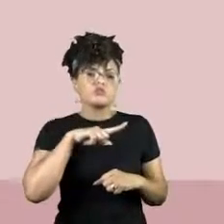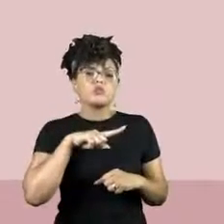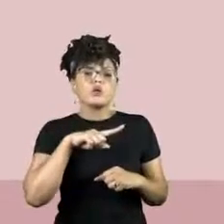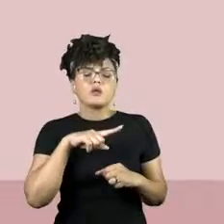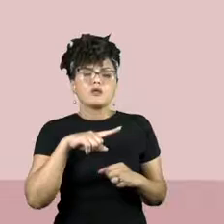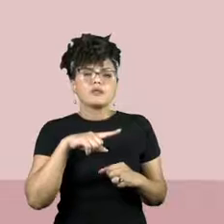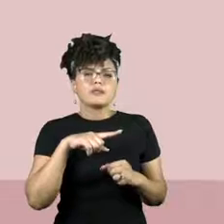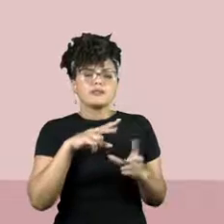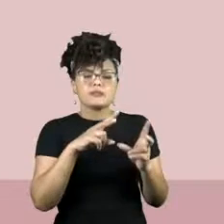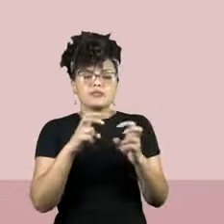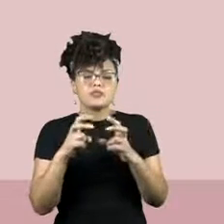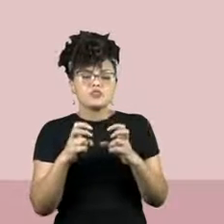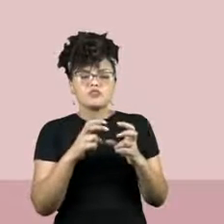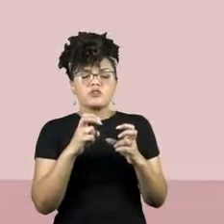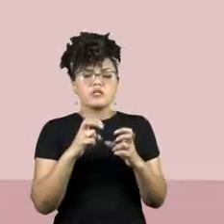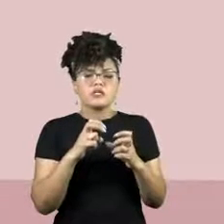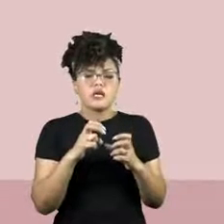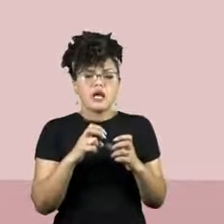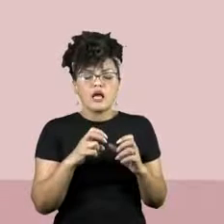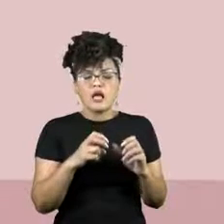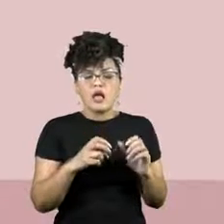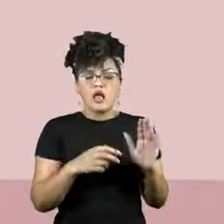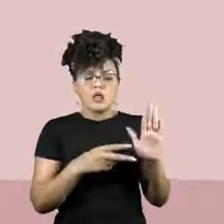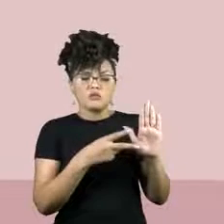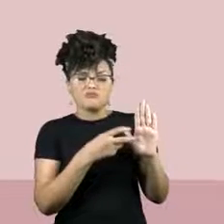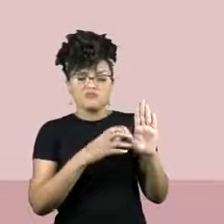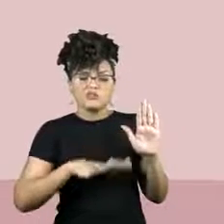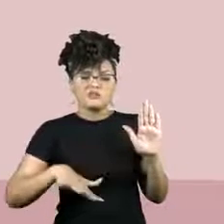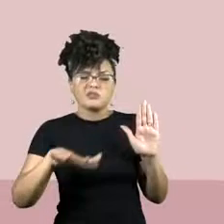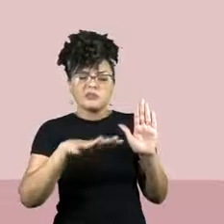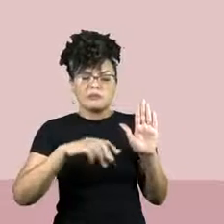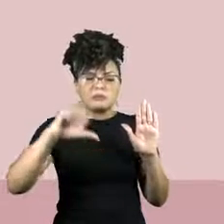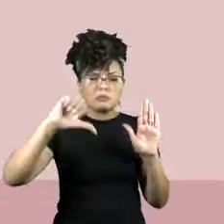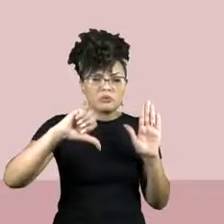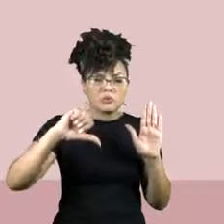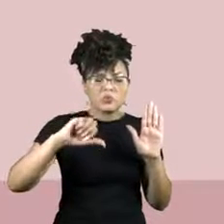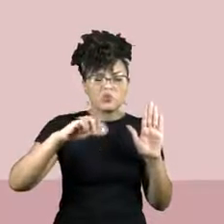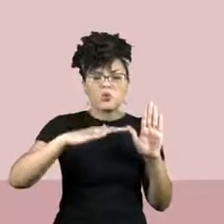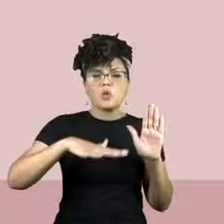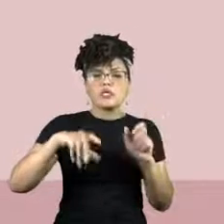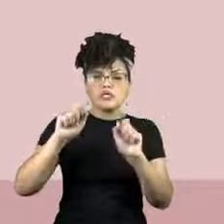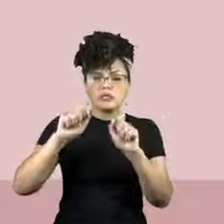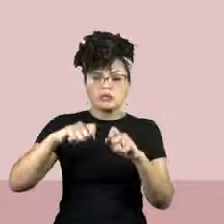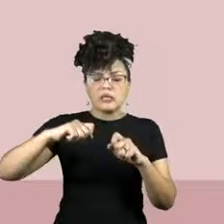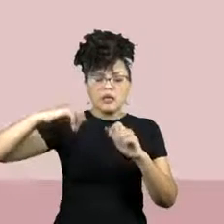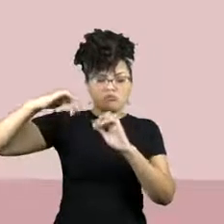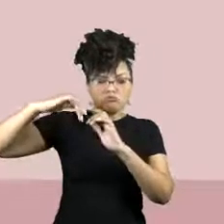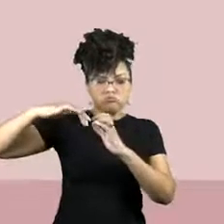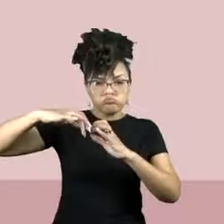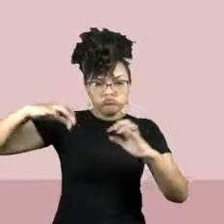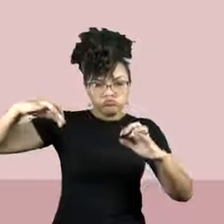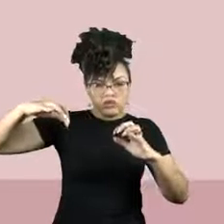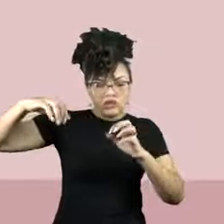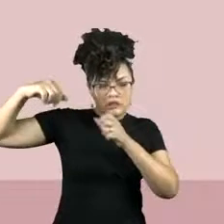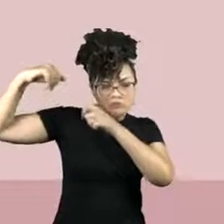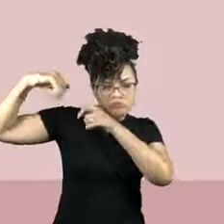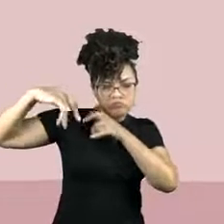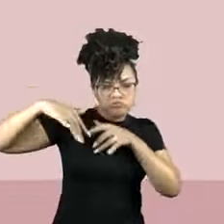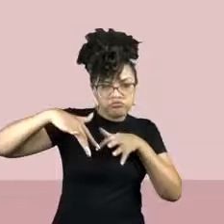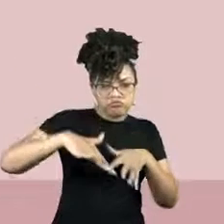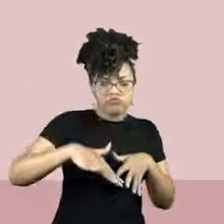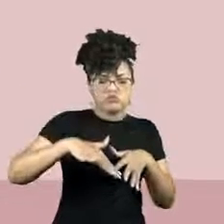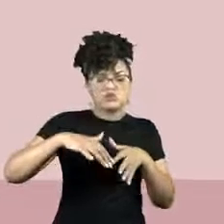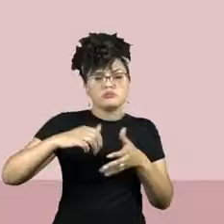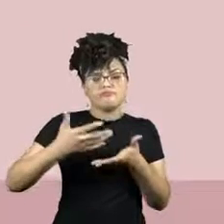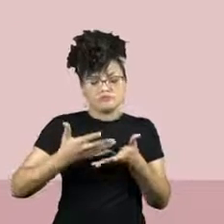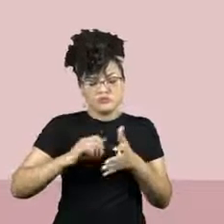a pior situação e encontrar um cálculo correto de tendência à superfície de deslizamento, ou seja, de ruptura. Tá? E não só isso.